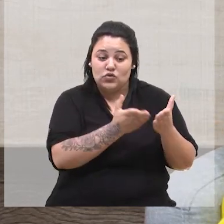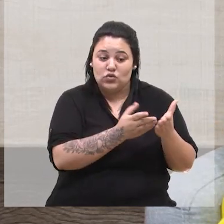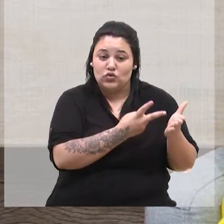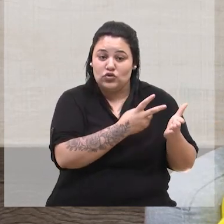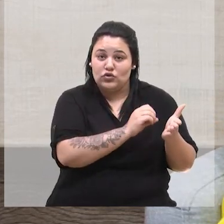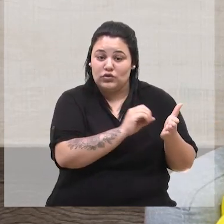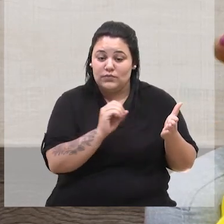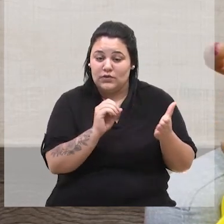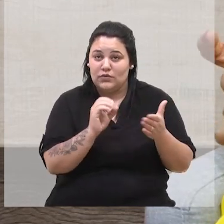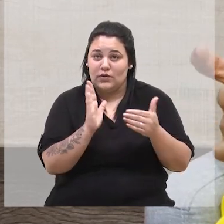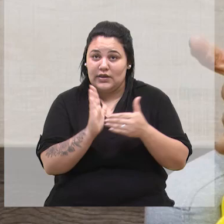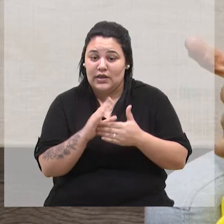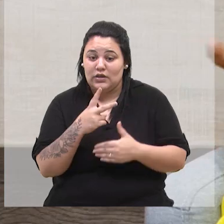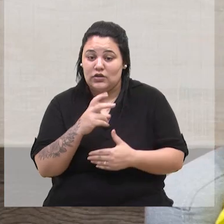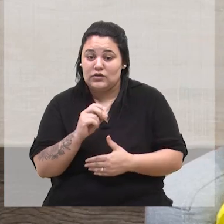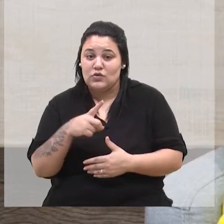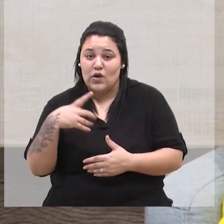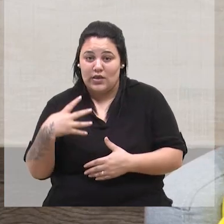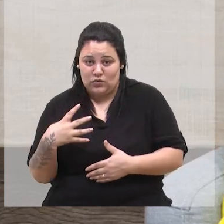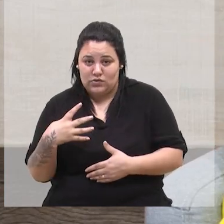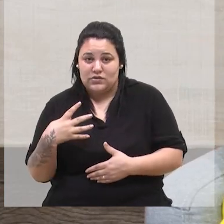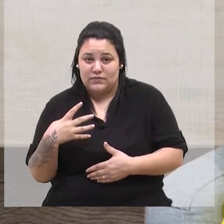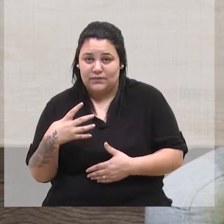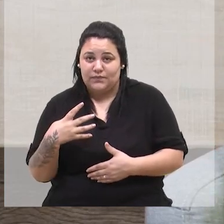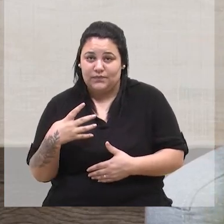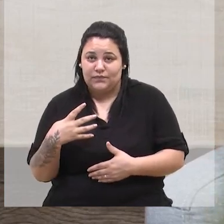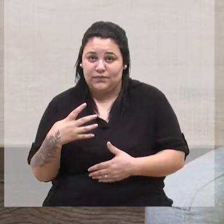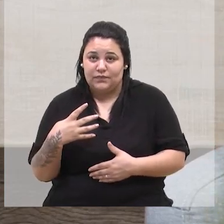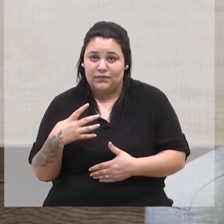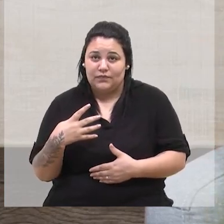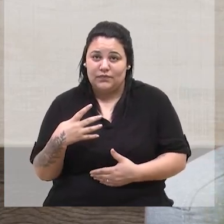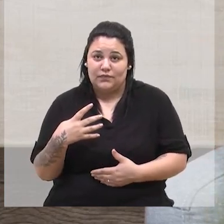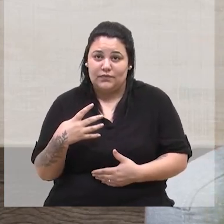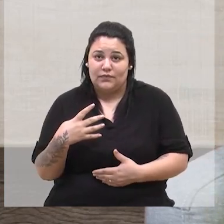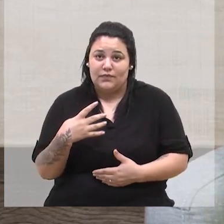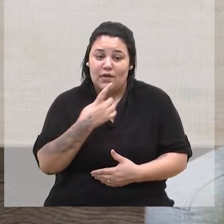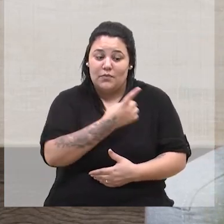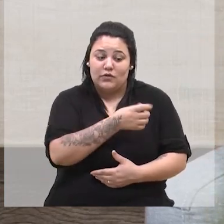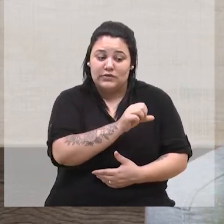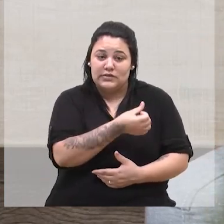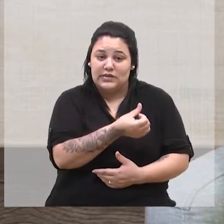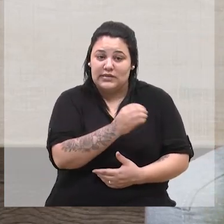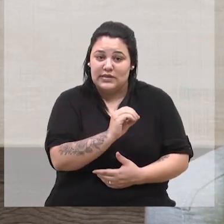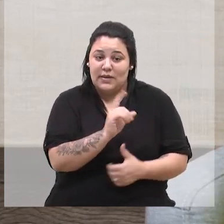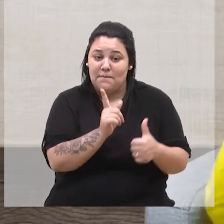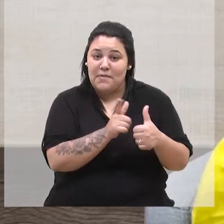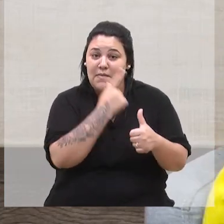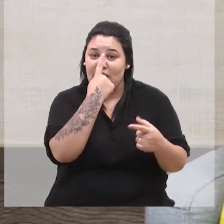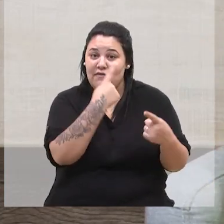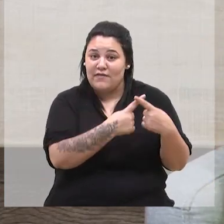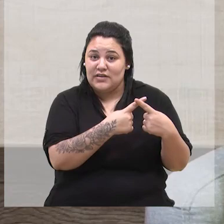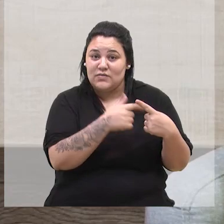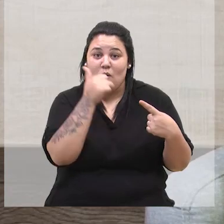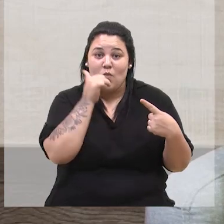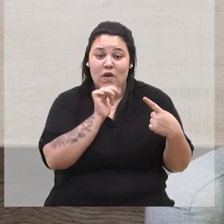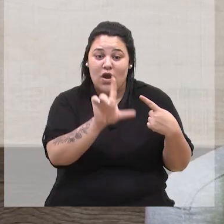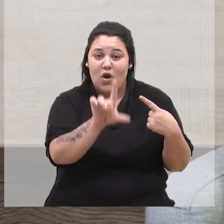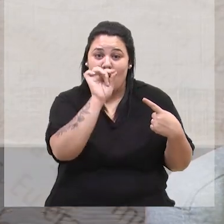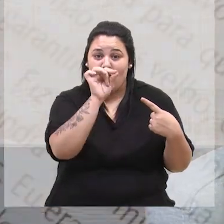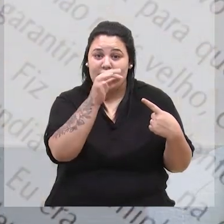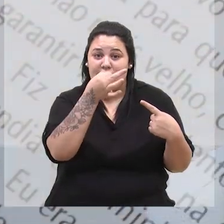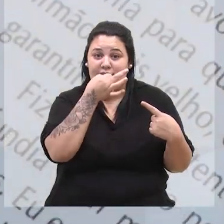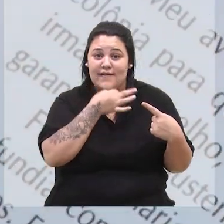2000 até 2014, de 1960, que foi a primeira vez que uma mulher foi eleita em Caxias do Sul